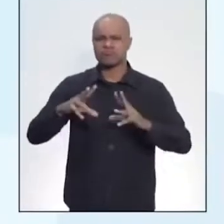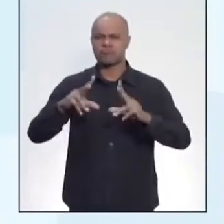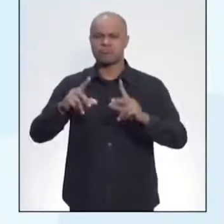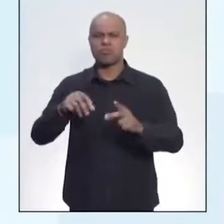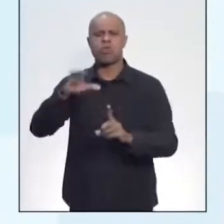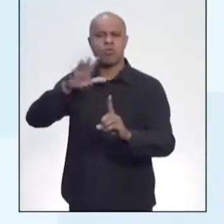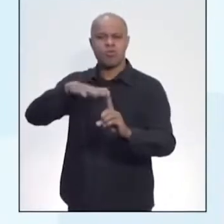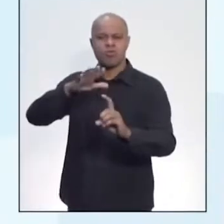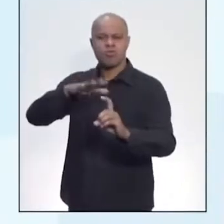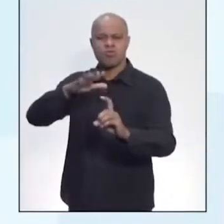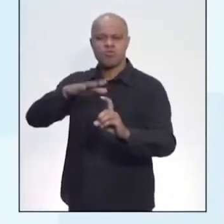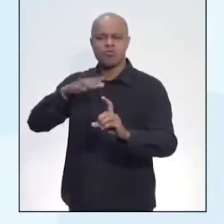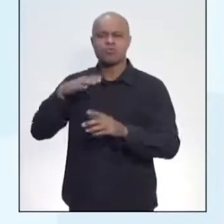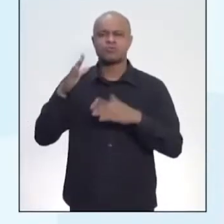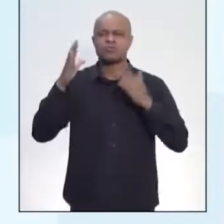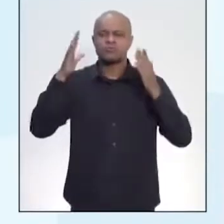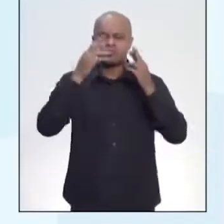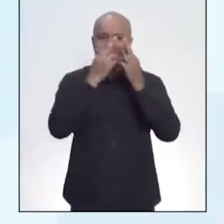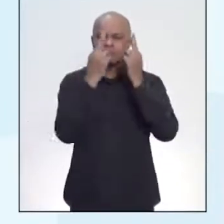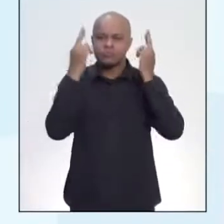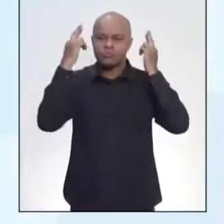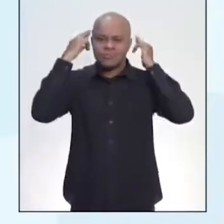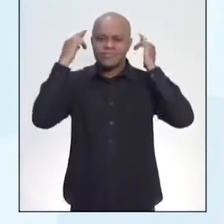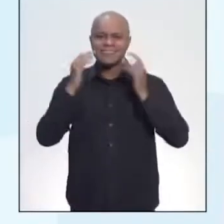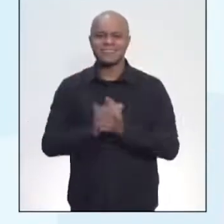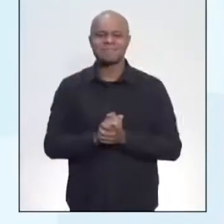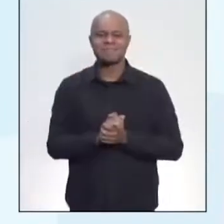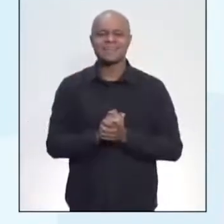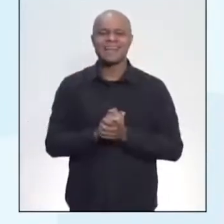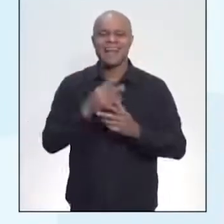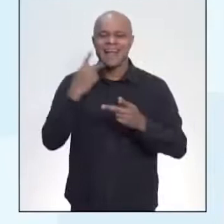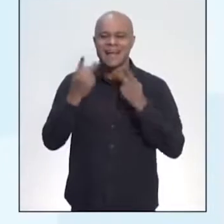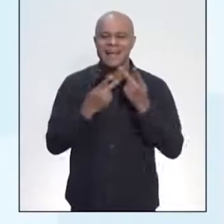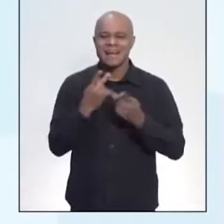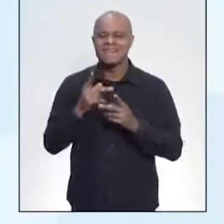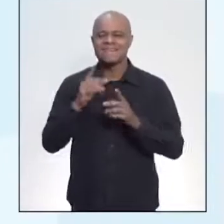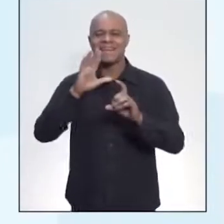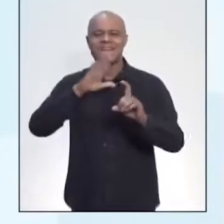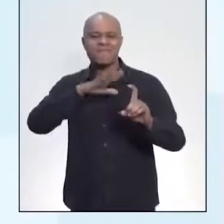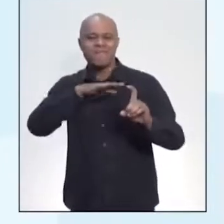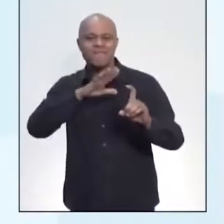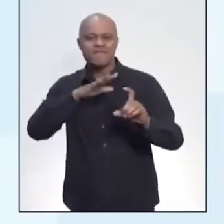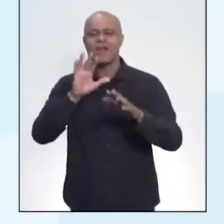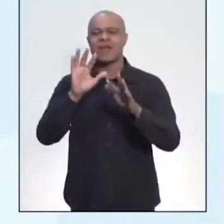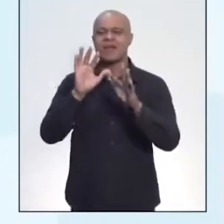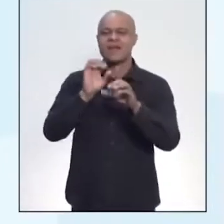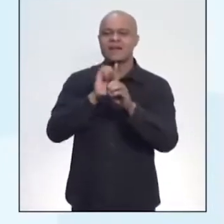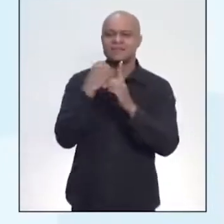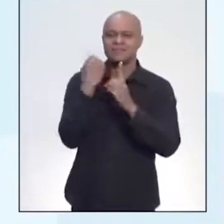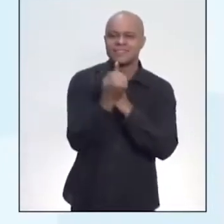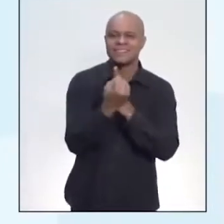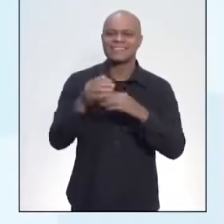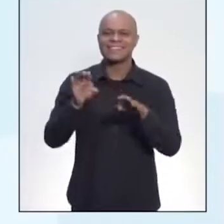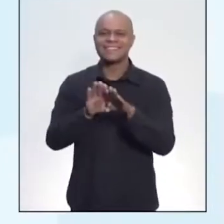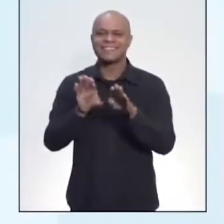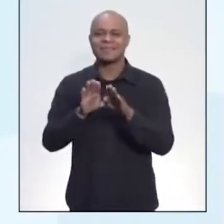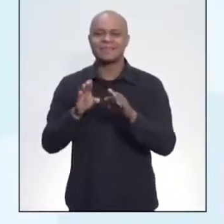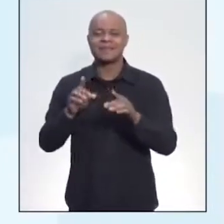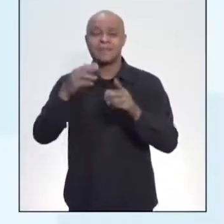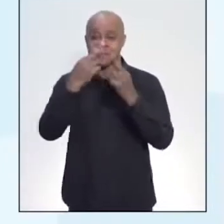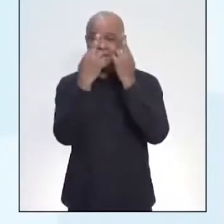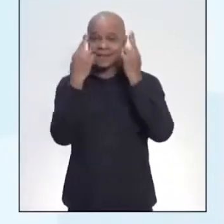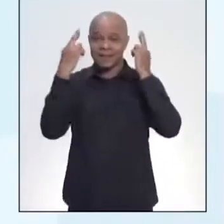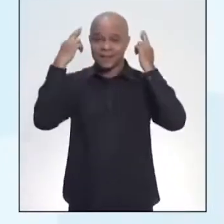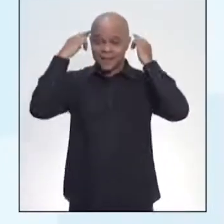grega um pouco sobre a mitologia sociedade não que tem a ver o mito EA sociedade a mitologia grega Era assunto